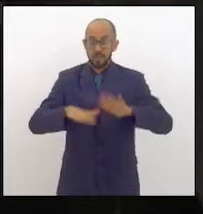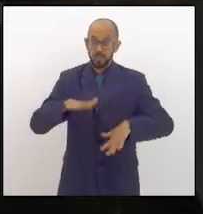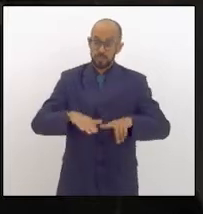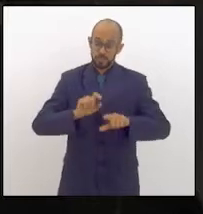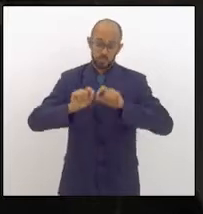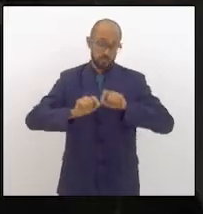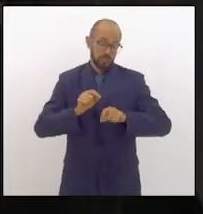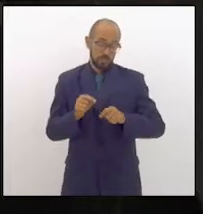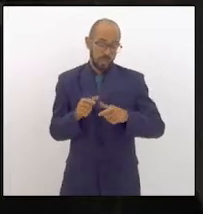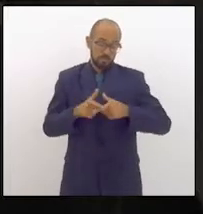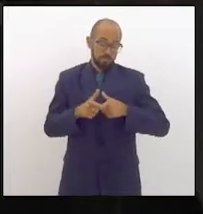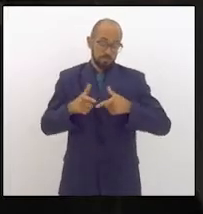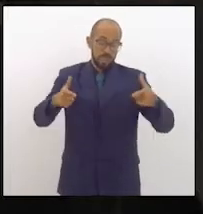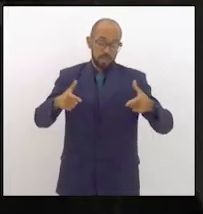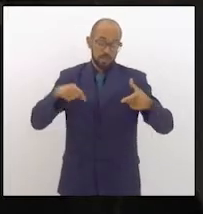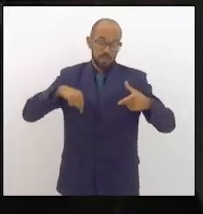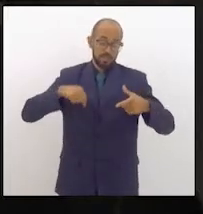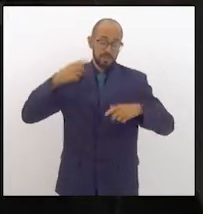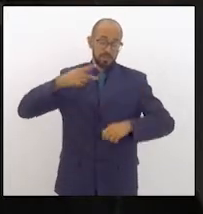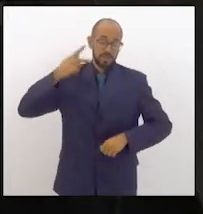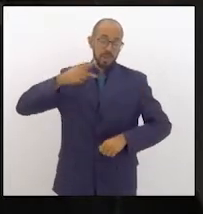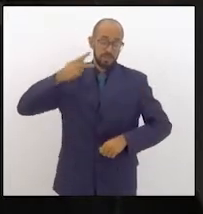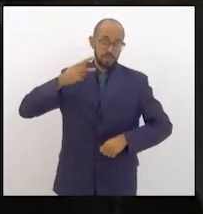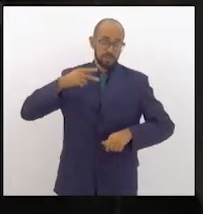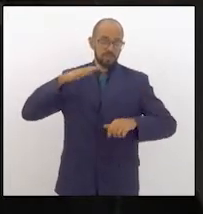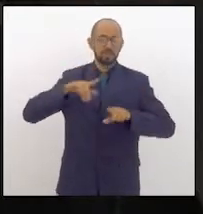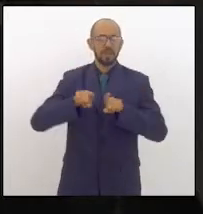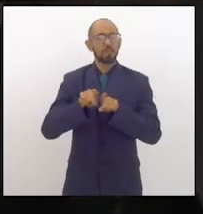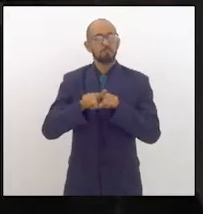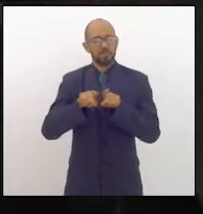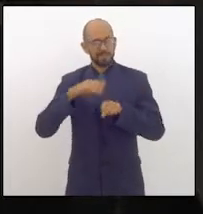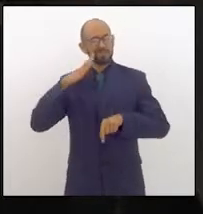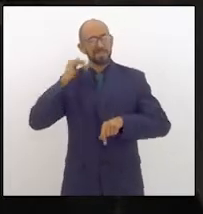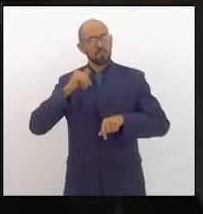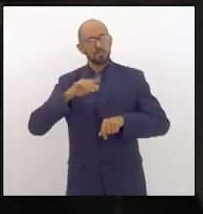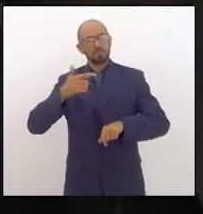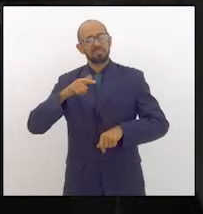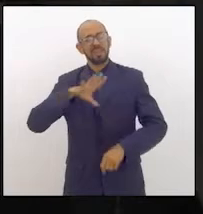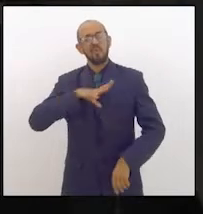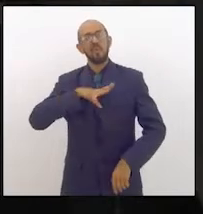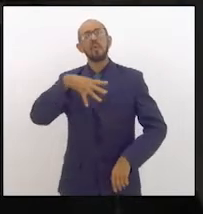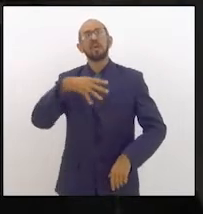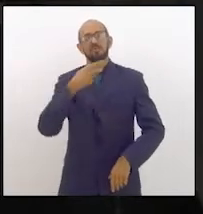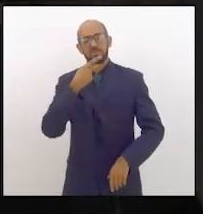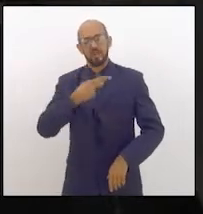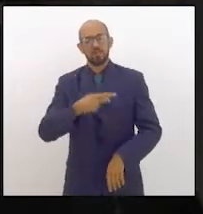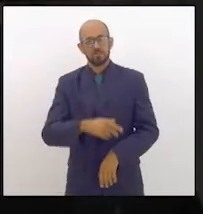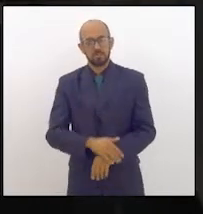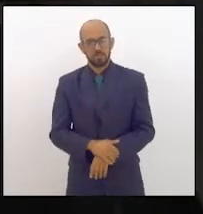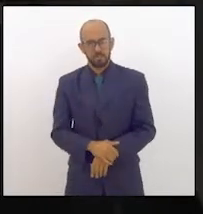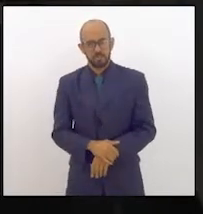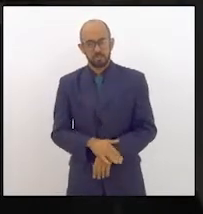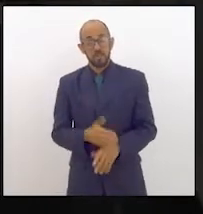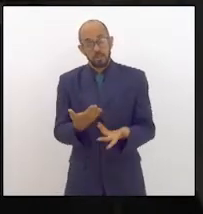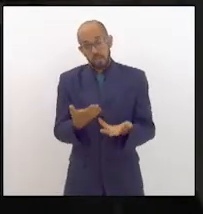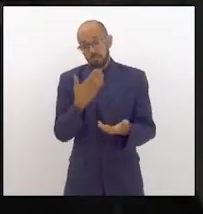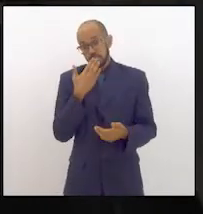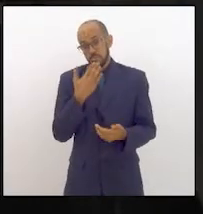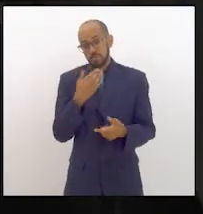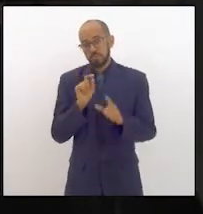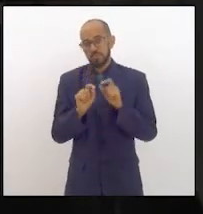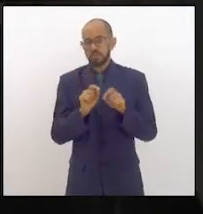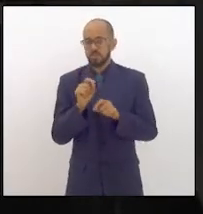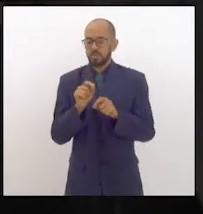muitos aqui do Parlamento também sabe mas não tem a coragem de falar mas eu queria pedir